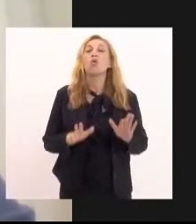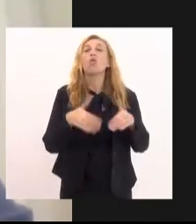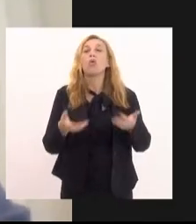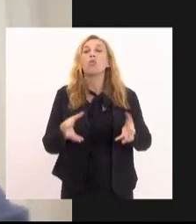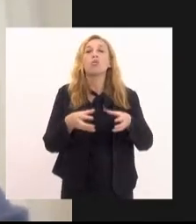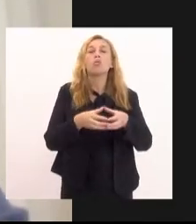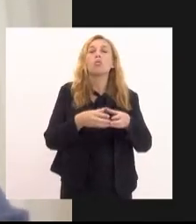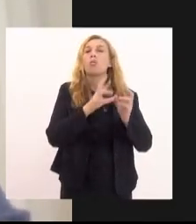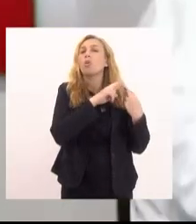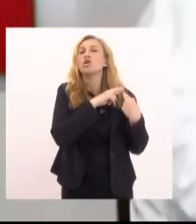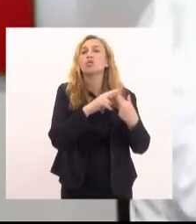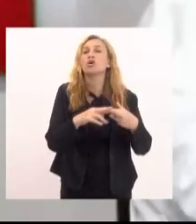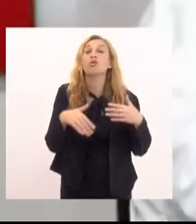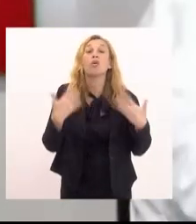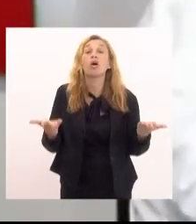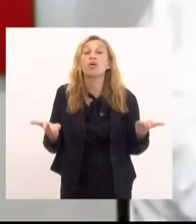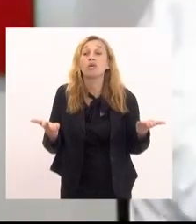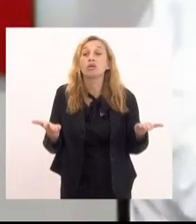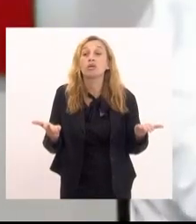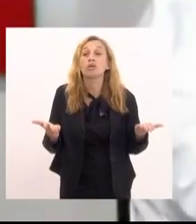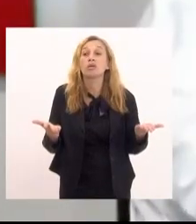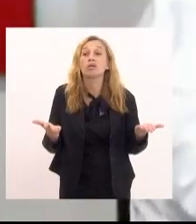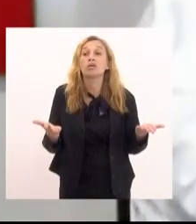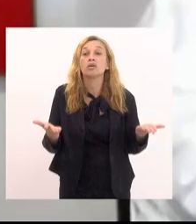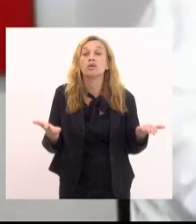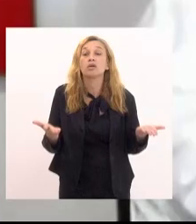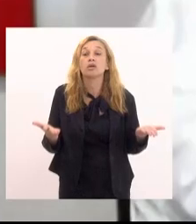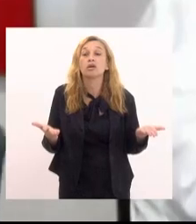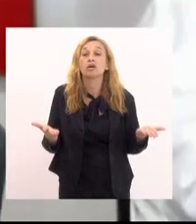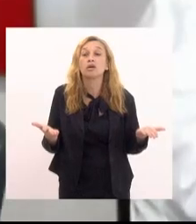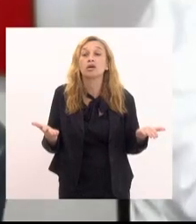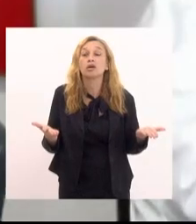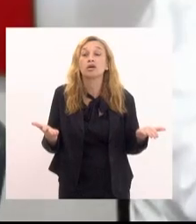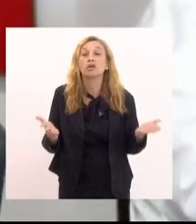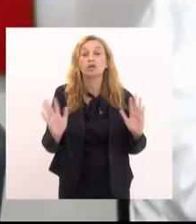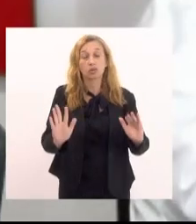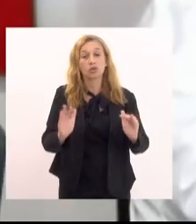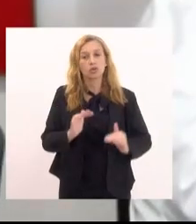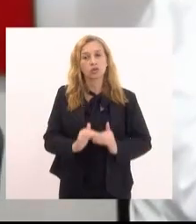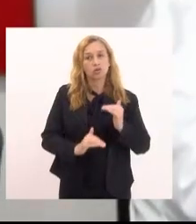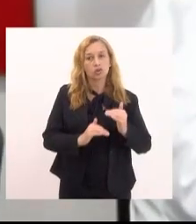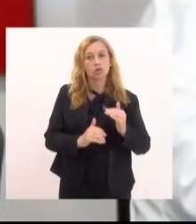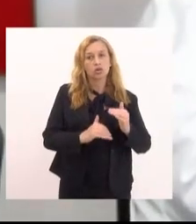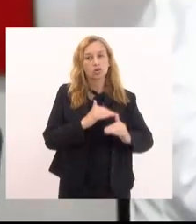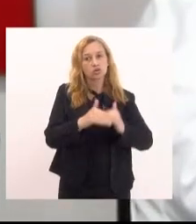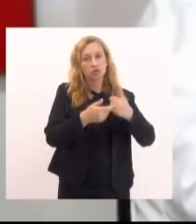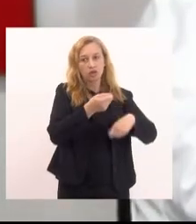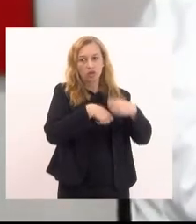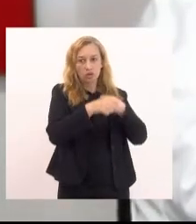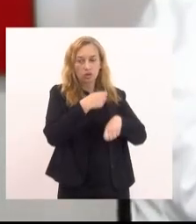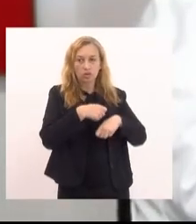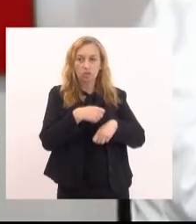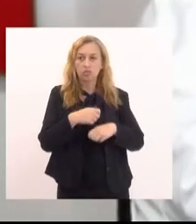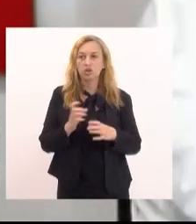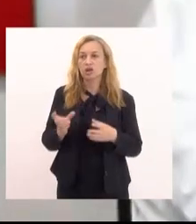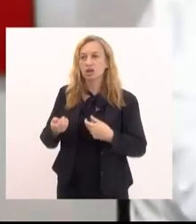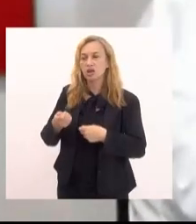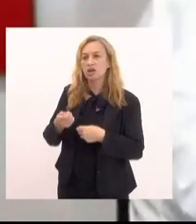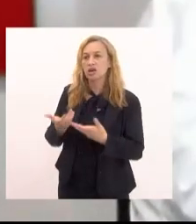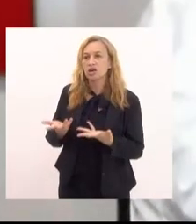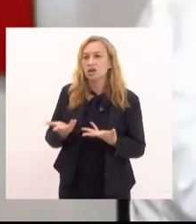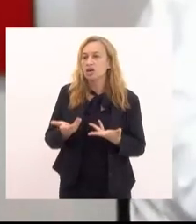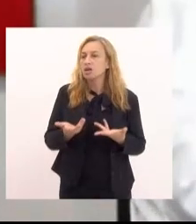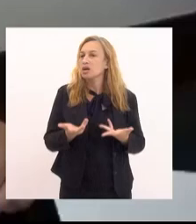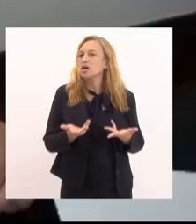responsável? Não, presidente. Pode ser a desenvolvimento econômico, a economia, pode ser a